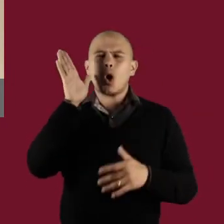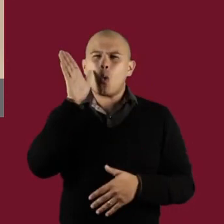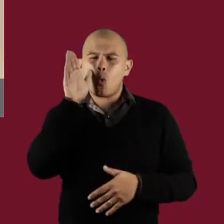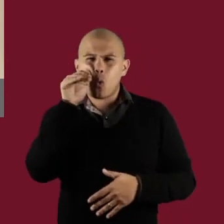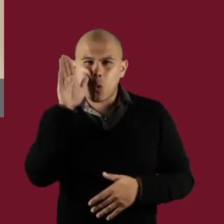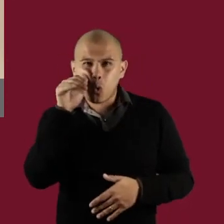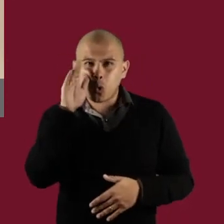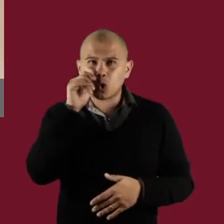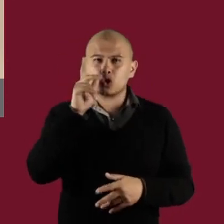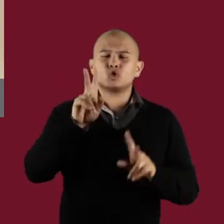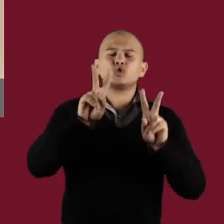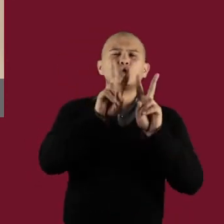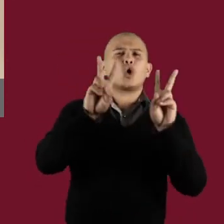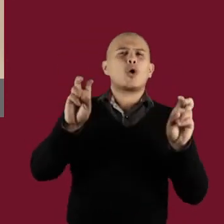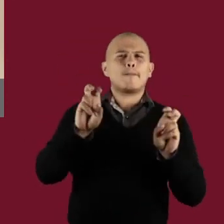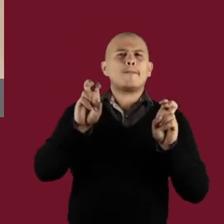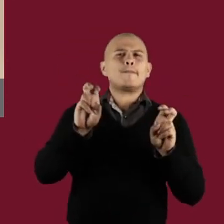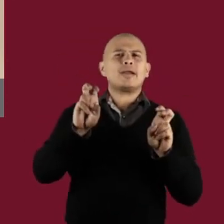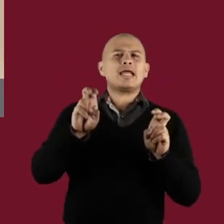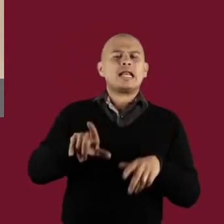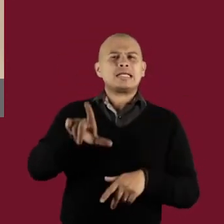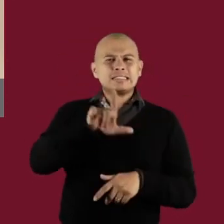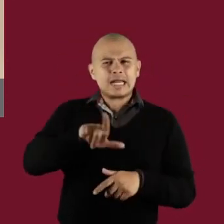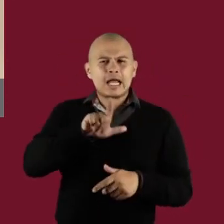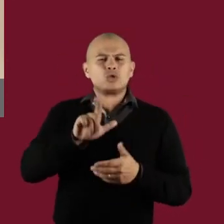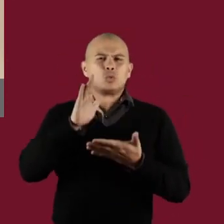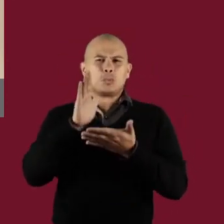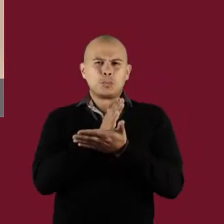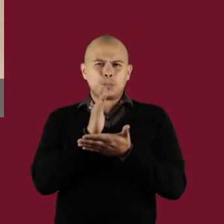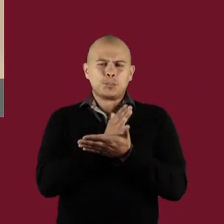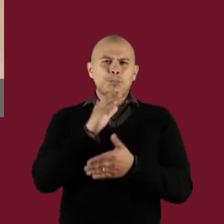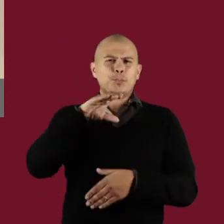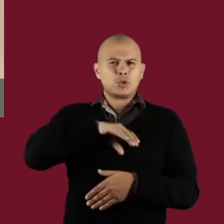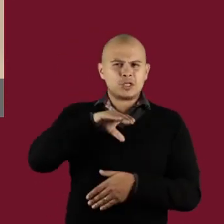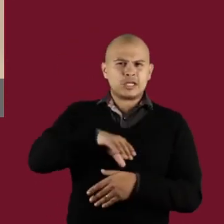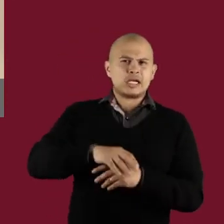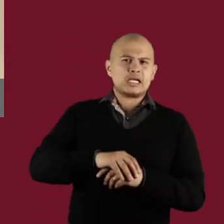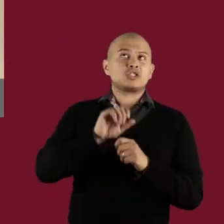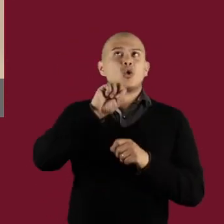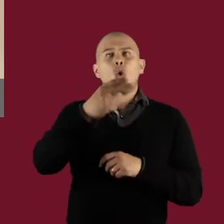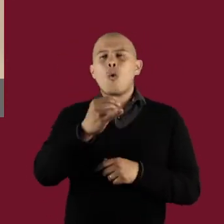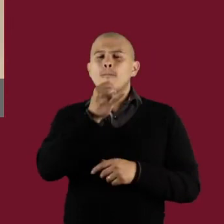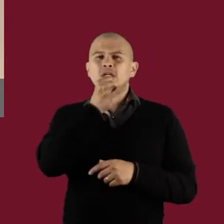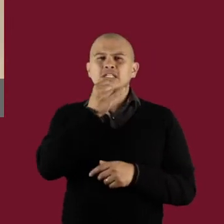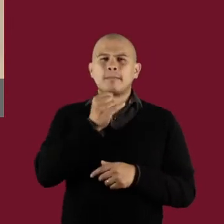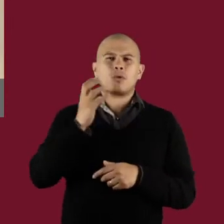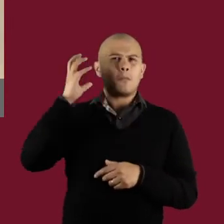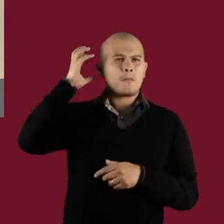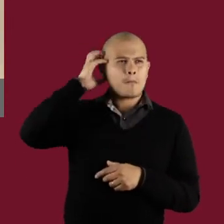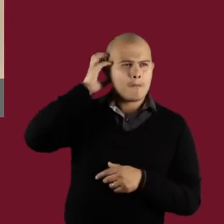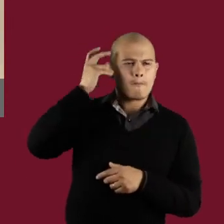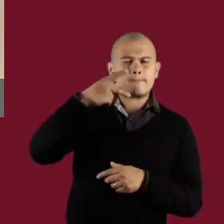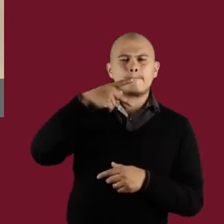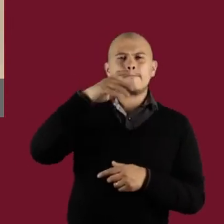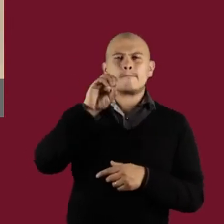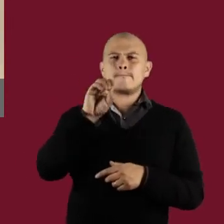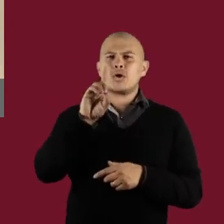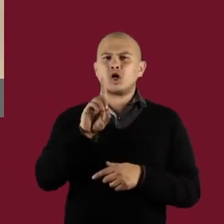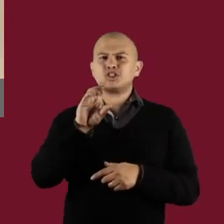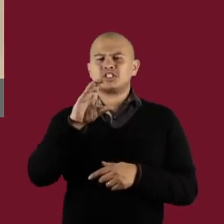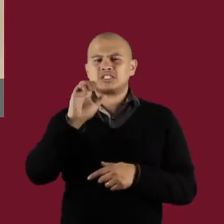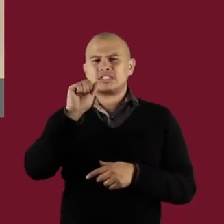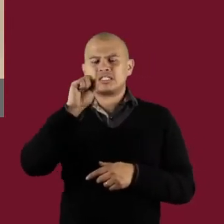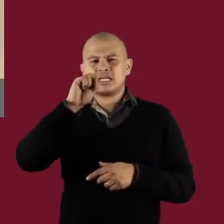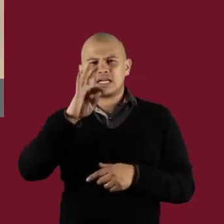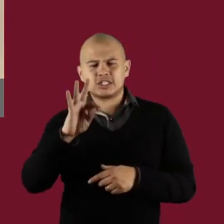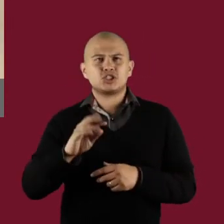conteúdo em português, a partir da experiência de vocês na rádio? Por exemplo, podcasts, livros, vídeos, enfim, todo tipo de,